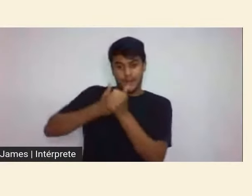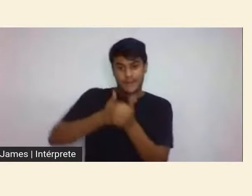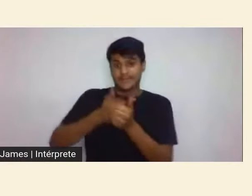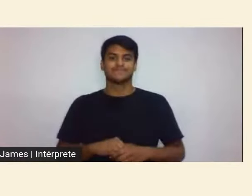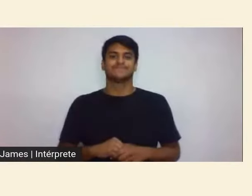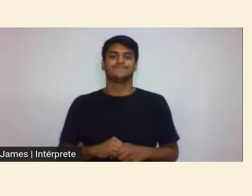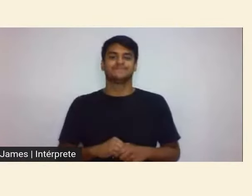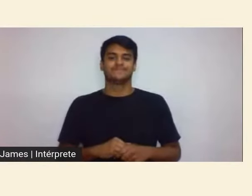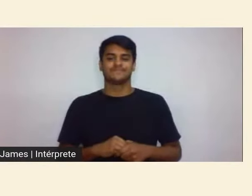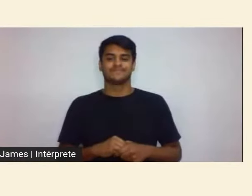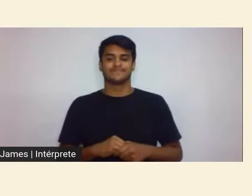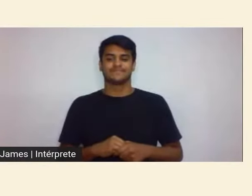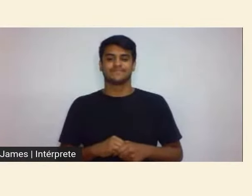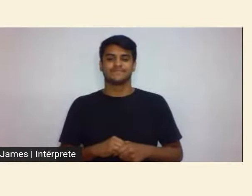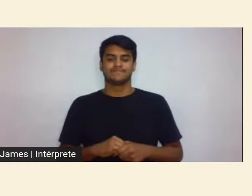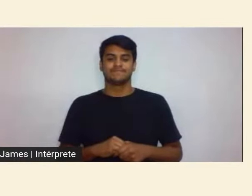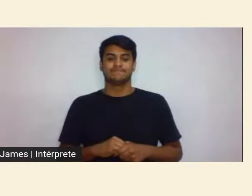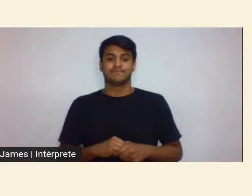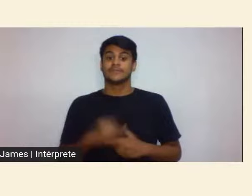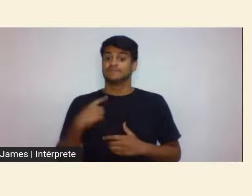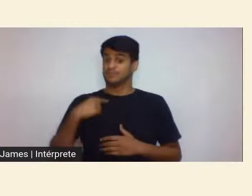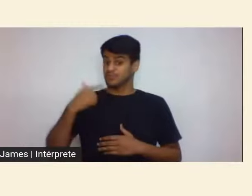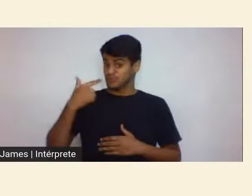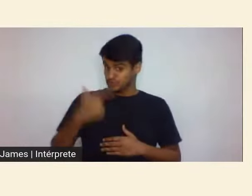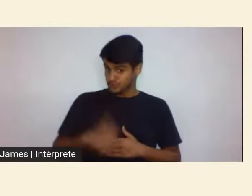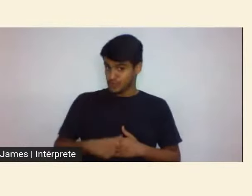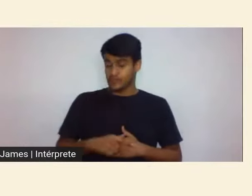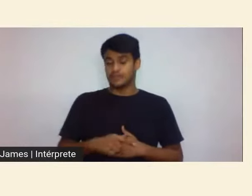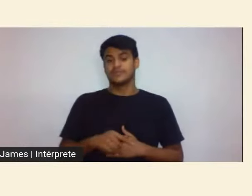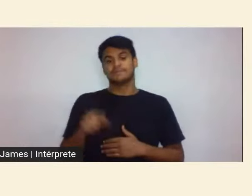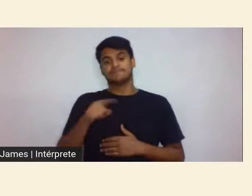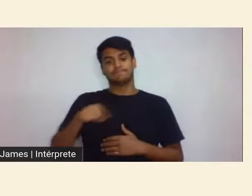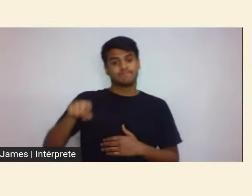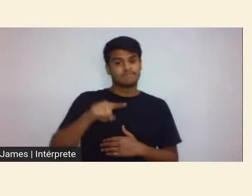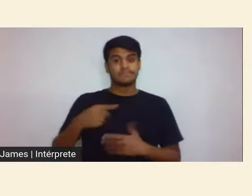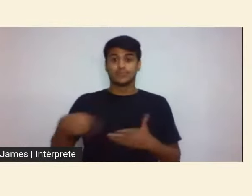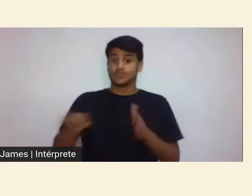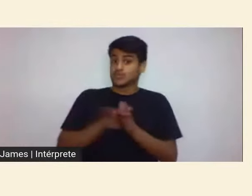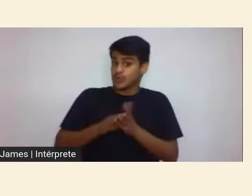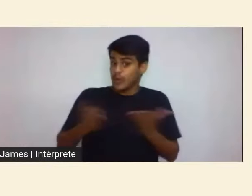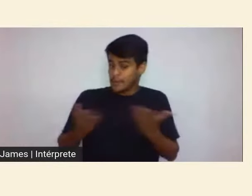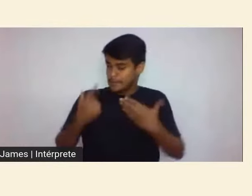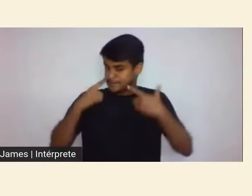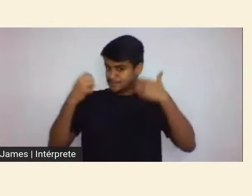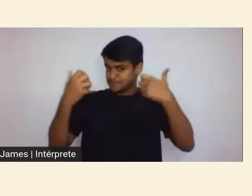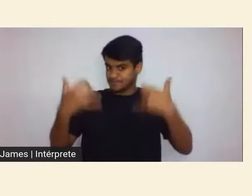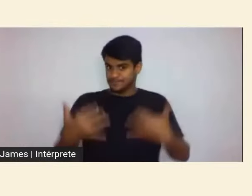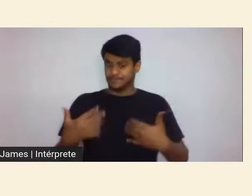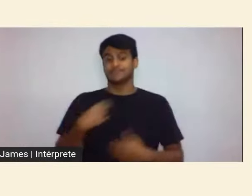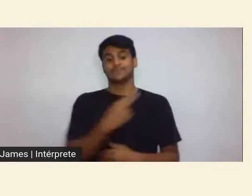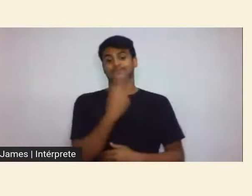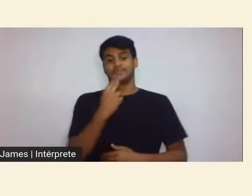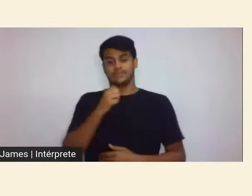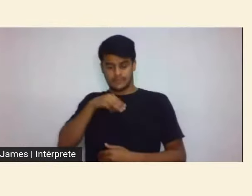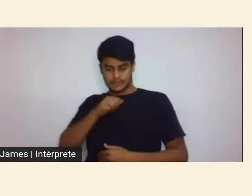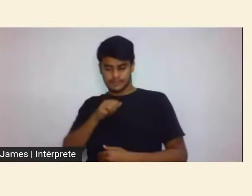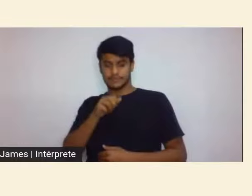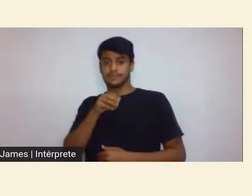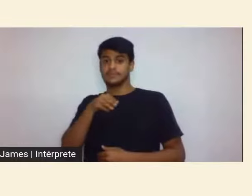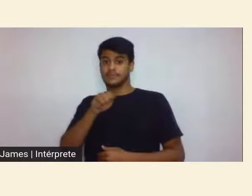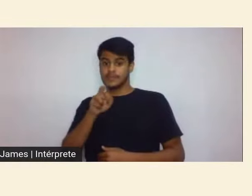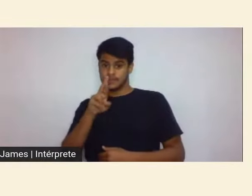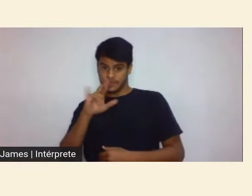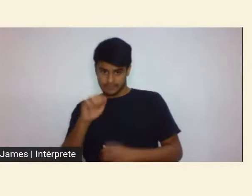acompanham. Bom, vamos lá, vou retomar para quem estiver chegando agora. Eu me chamo Ana Maria Maia, sou curadora